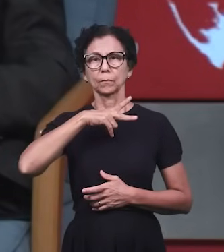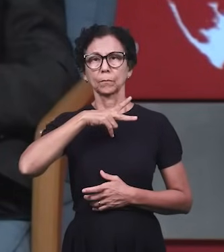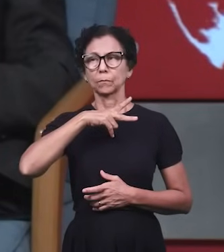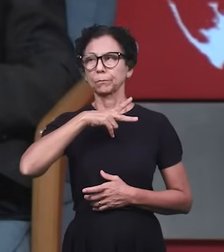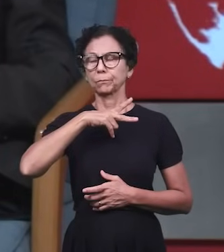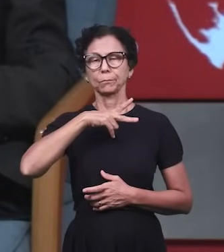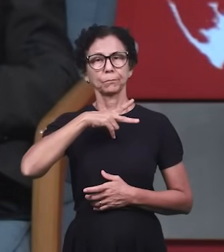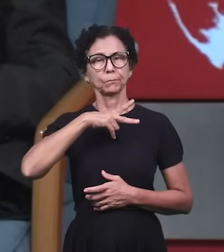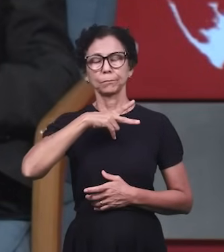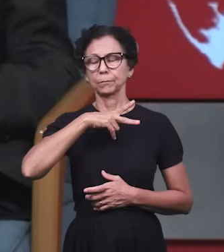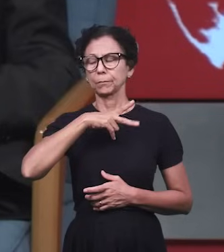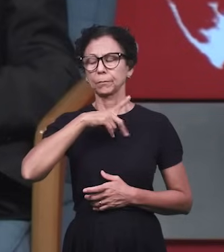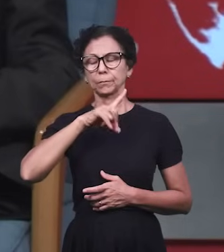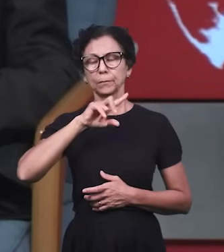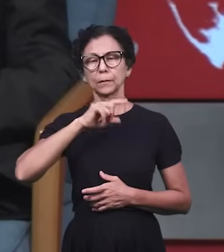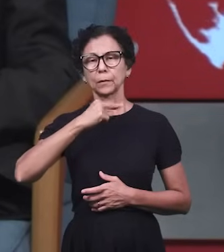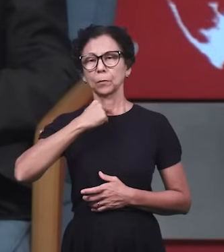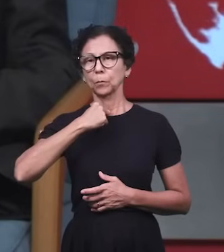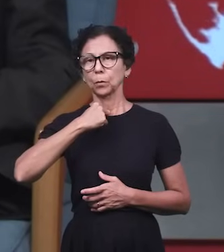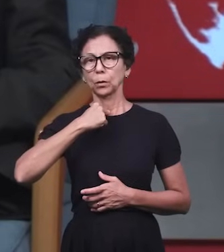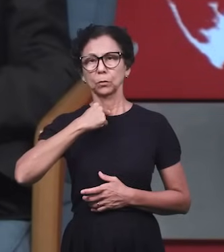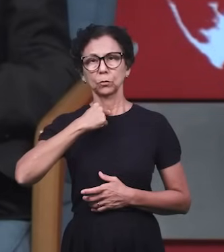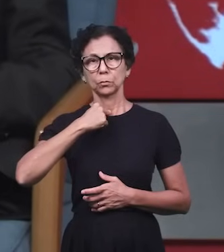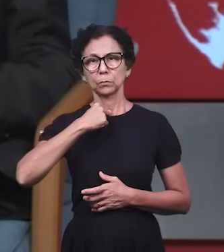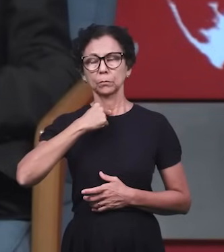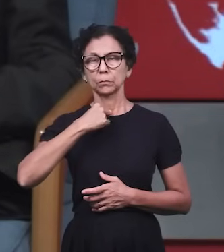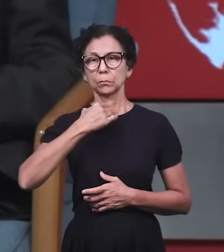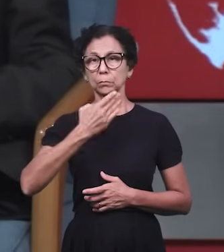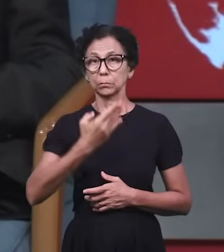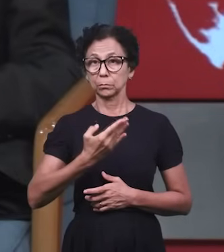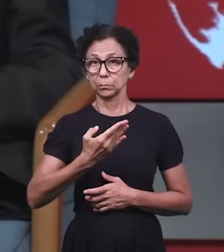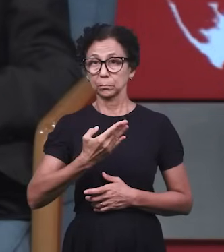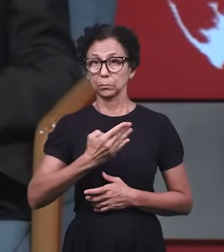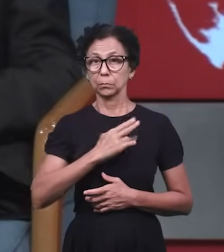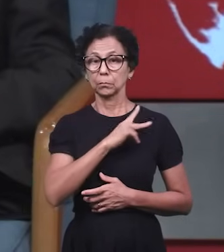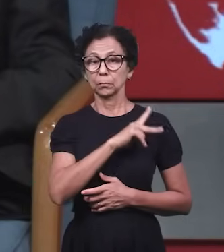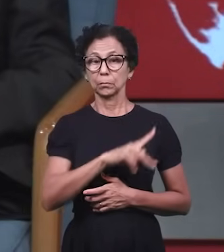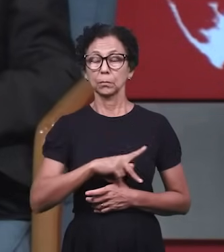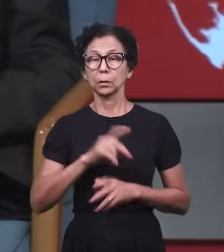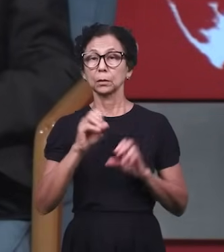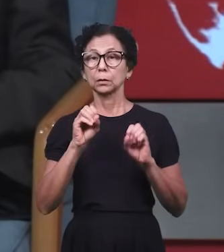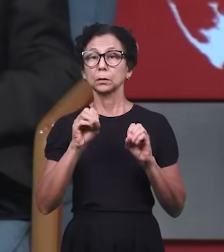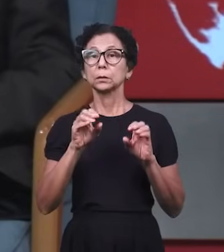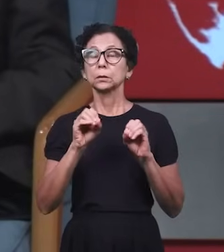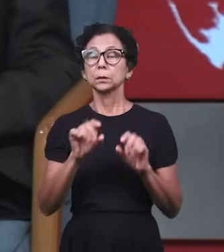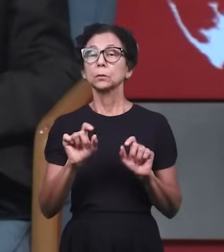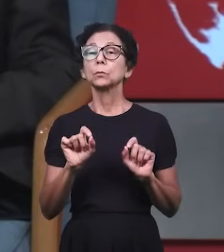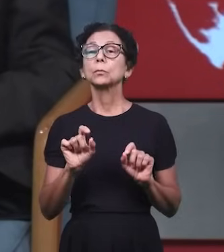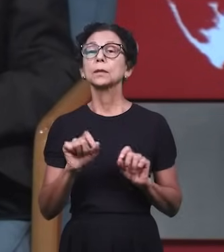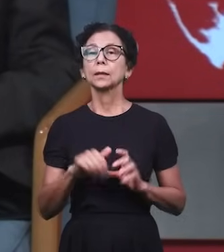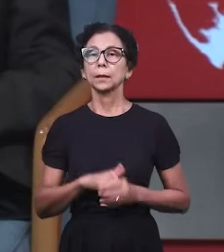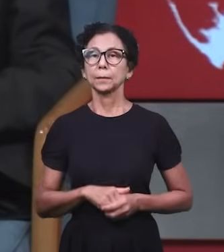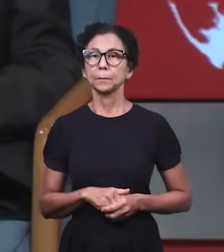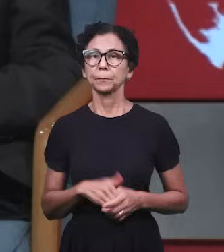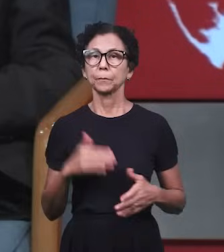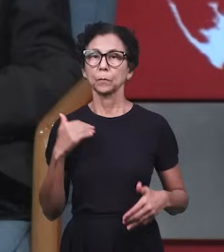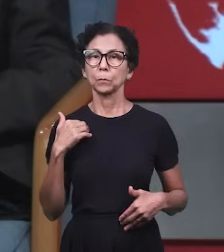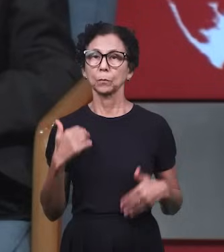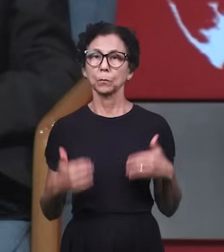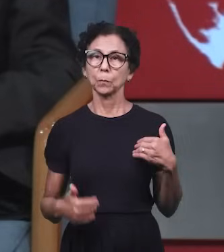Nós estamos falando de igreja, nós estamos falando daquilo que Paulo classifica